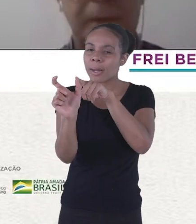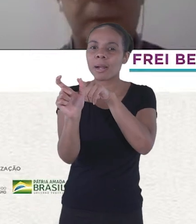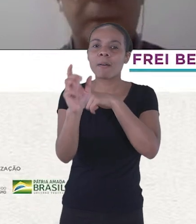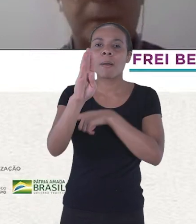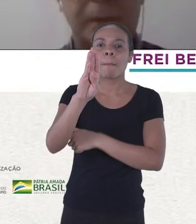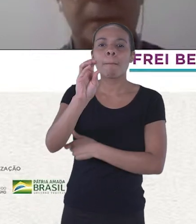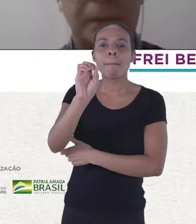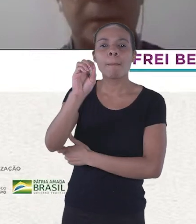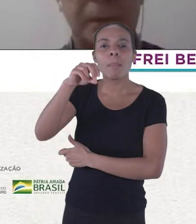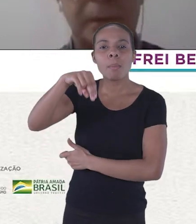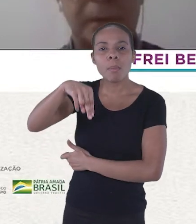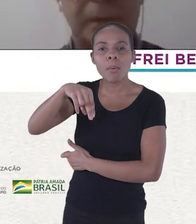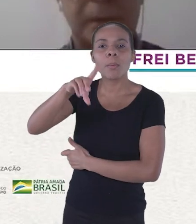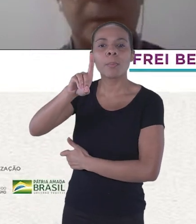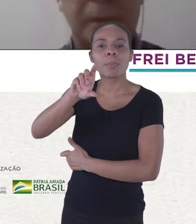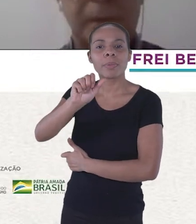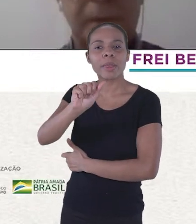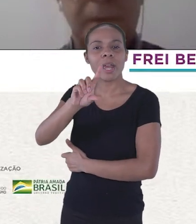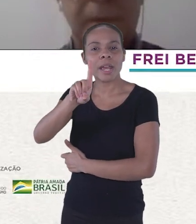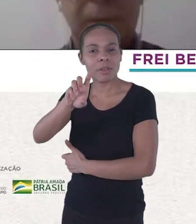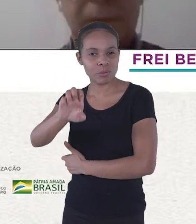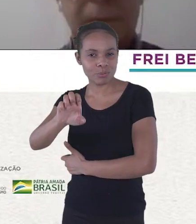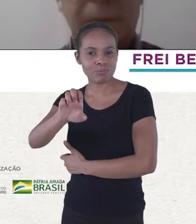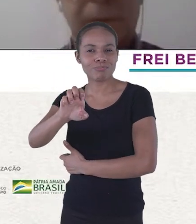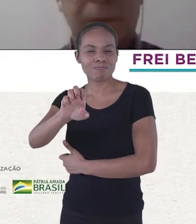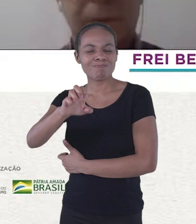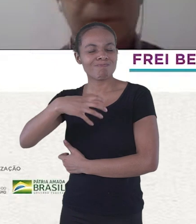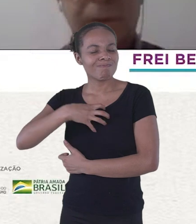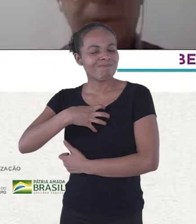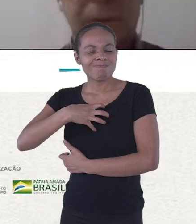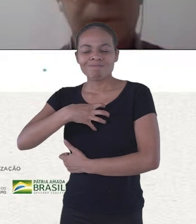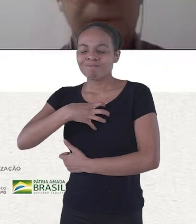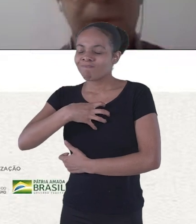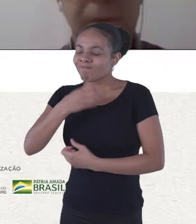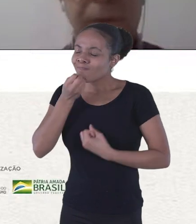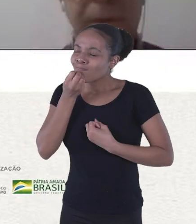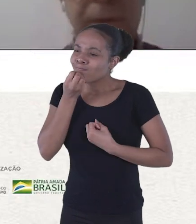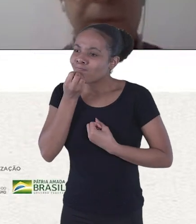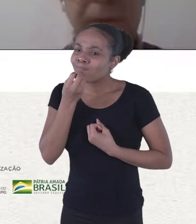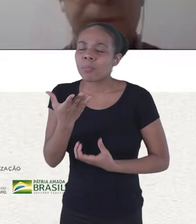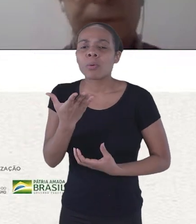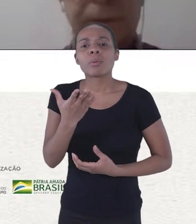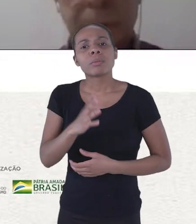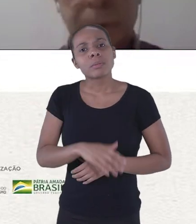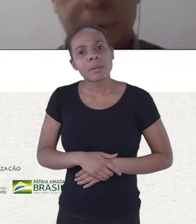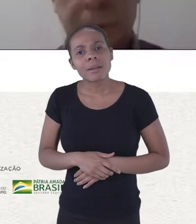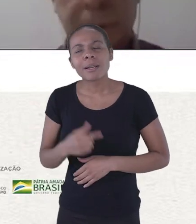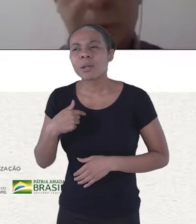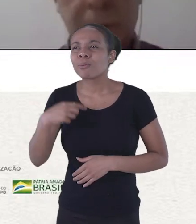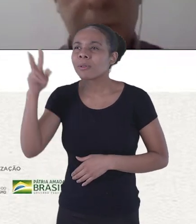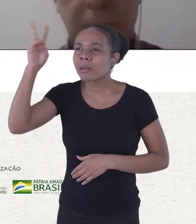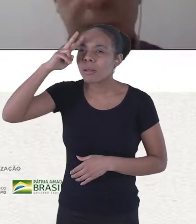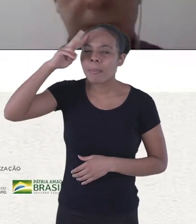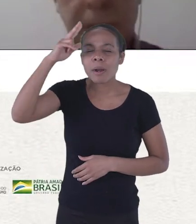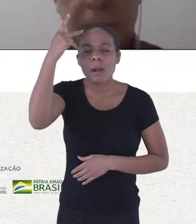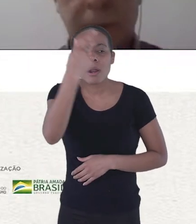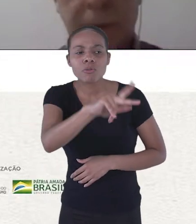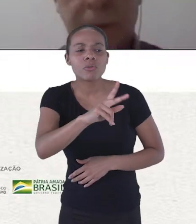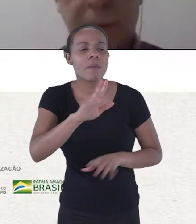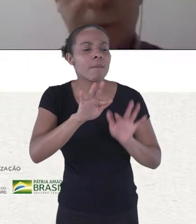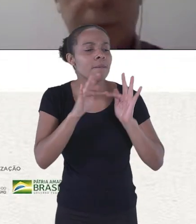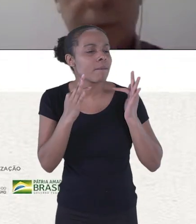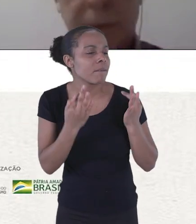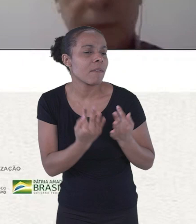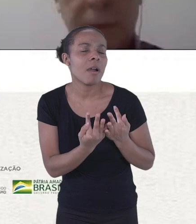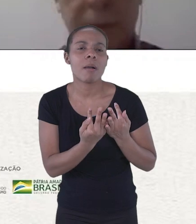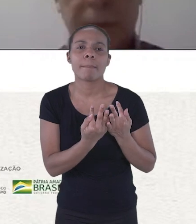palavra, de tudo que veio, das emoções que me veio, as referências, as suas famílias, a família, a